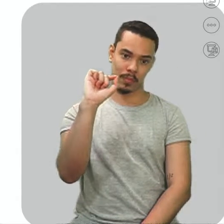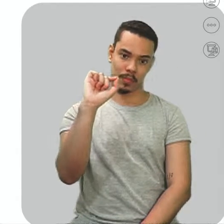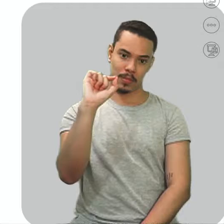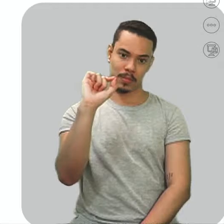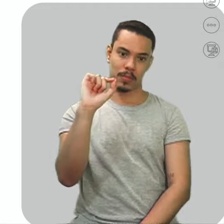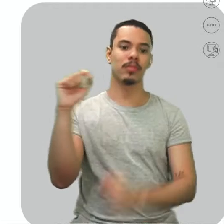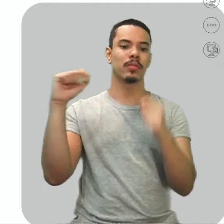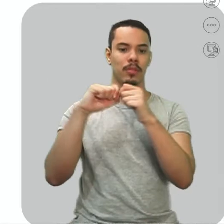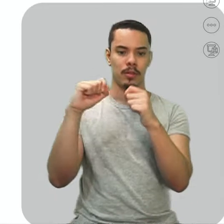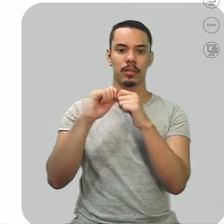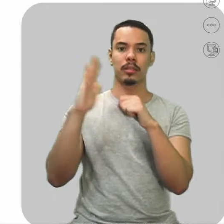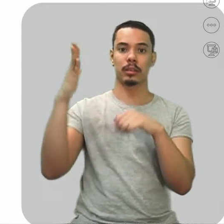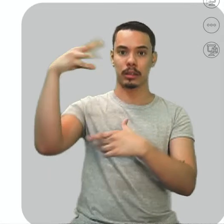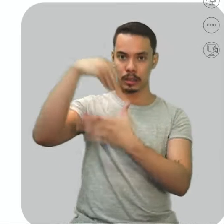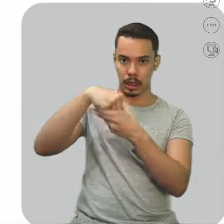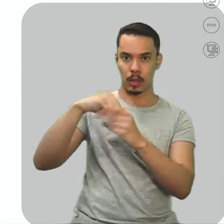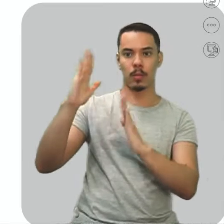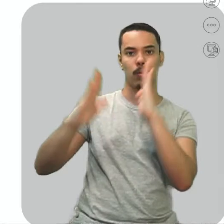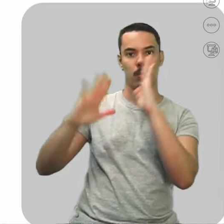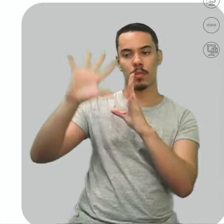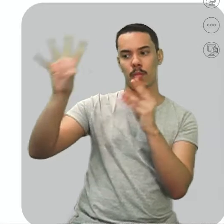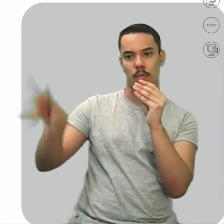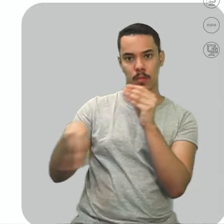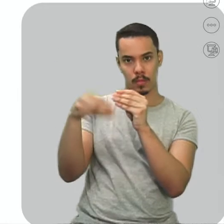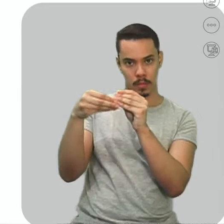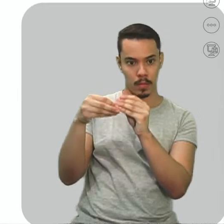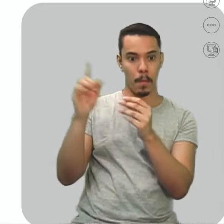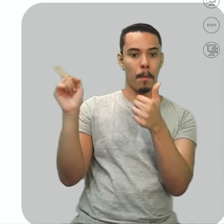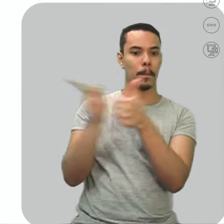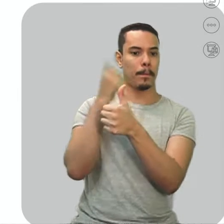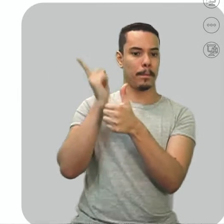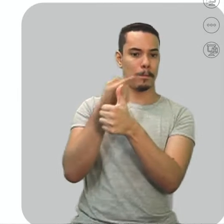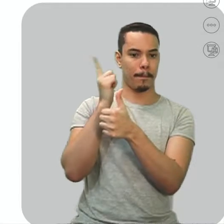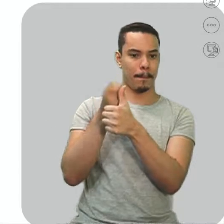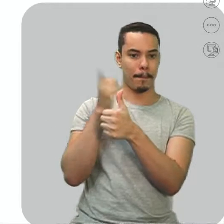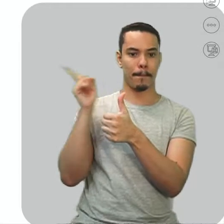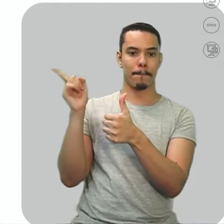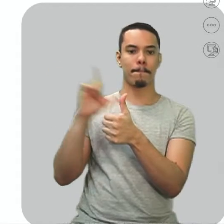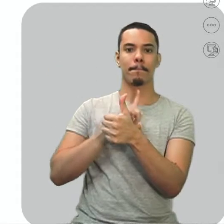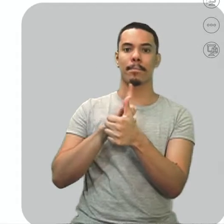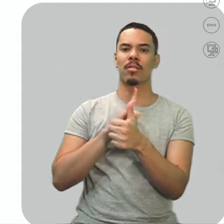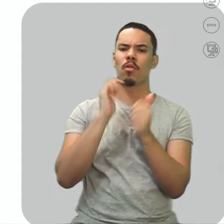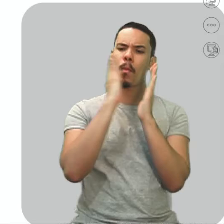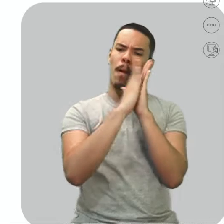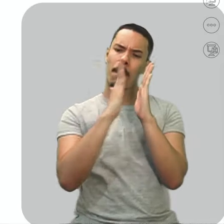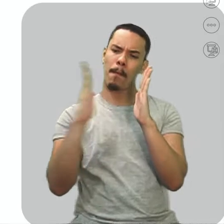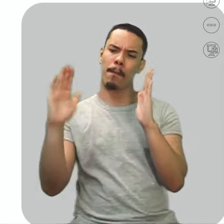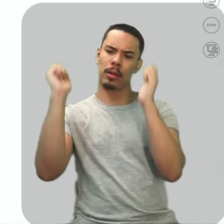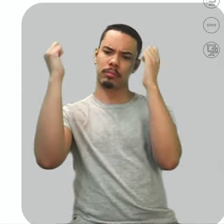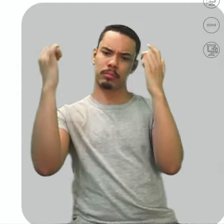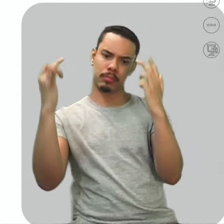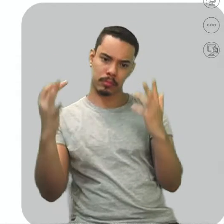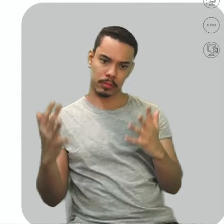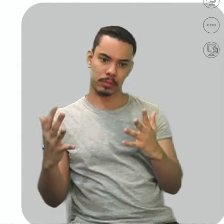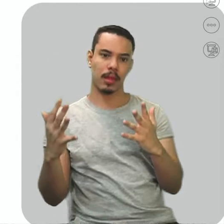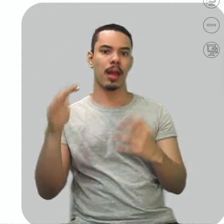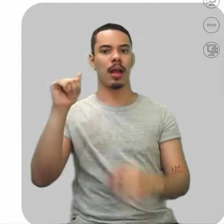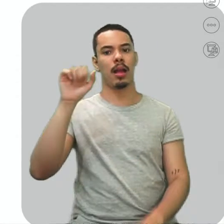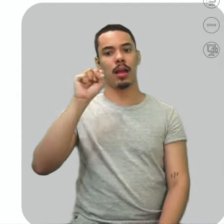que faz parte do filho do composto né aqui nessa primeira eu vou classificar como